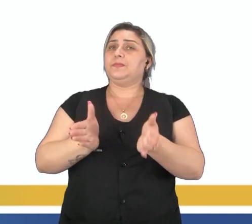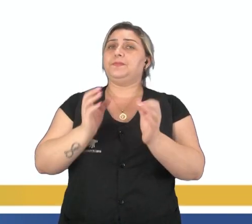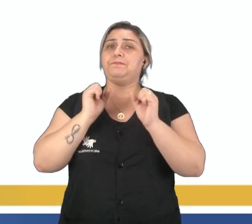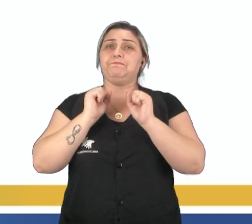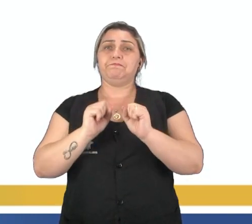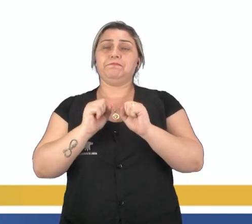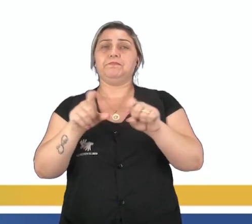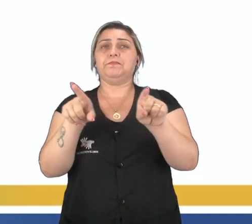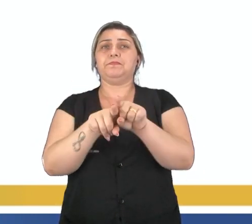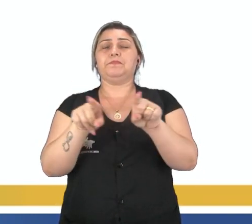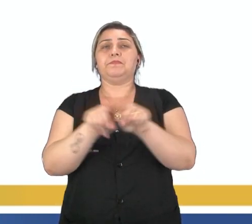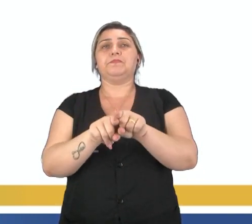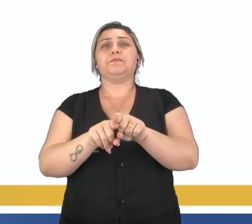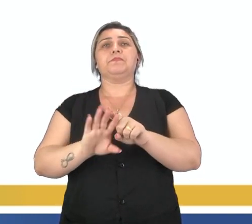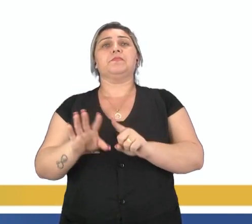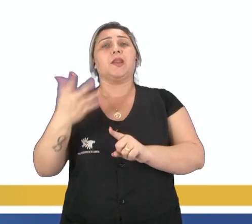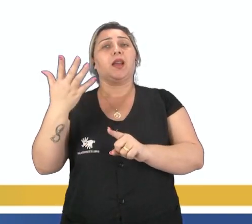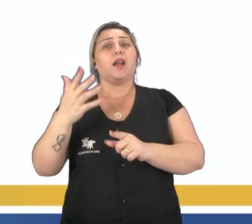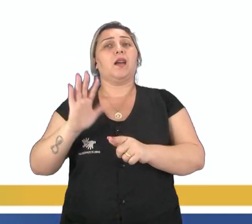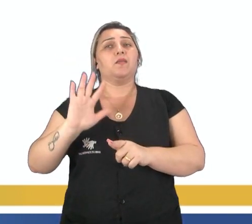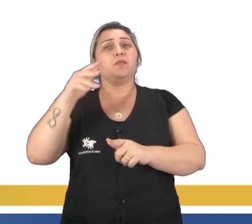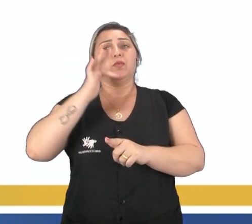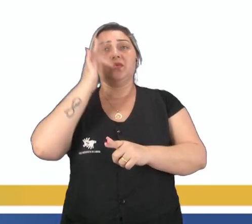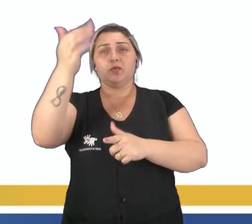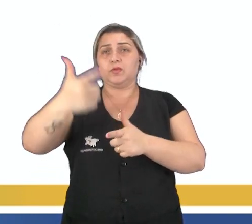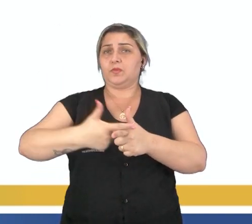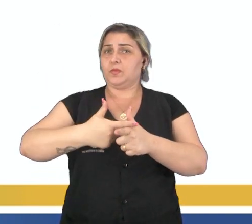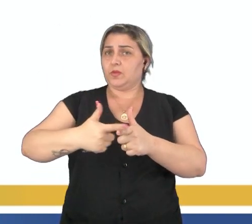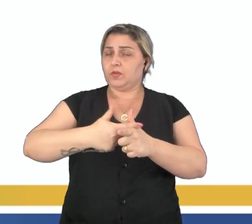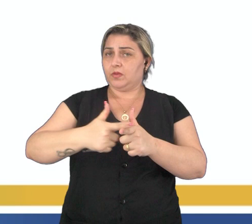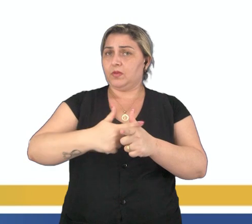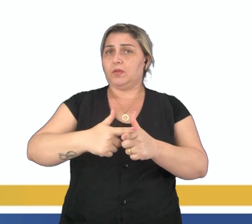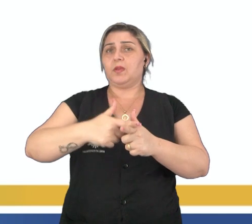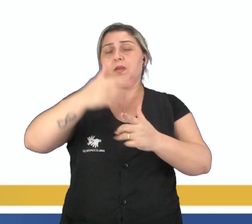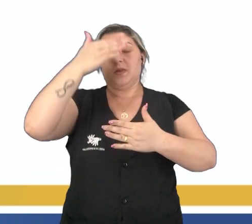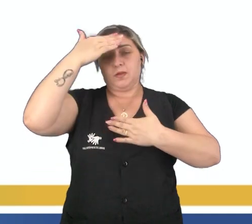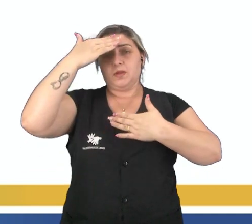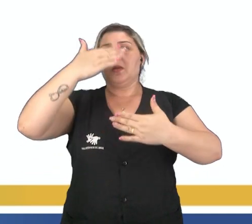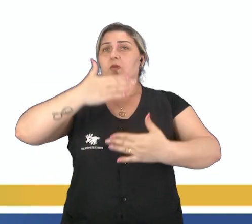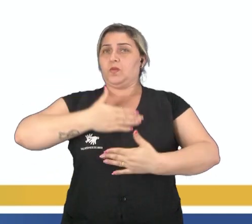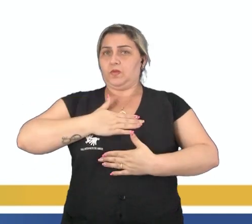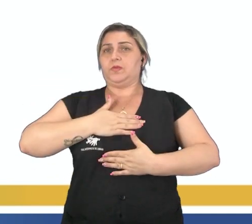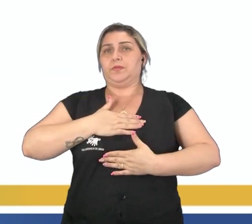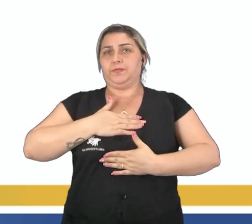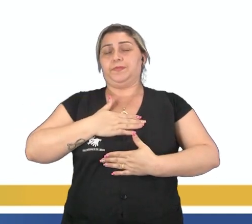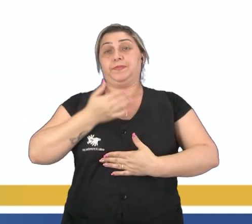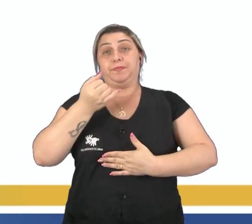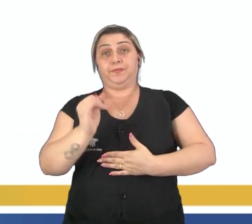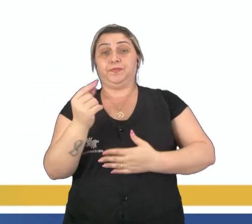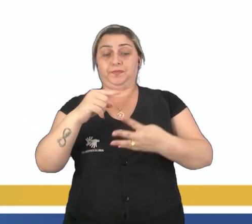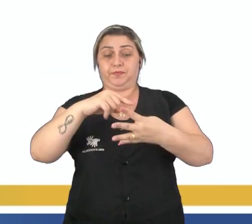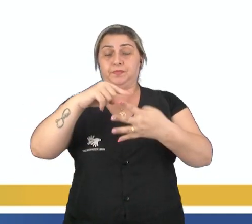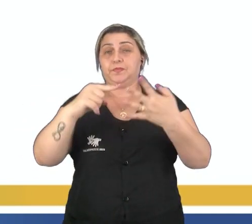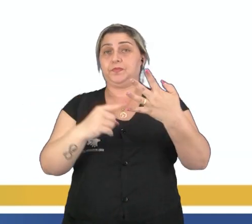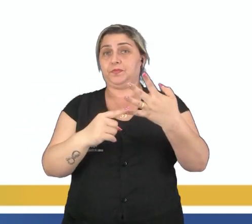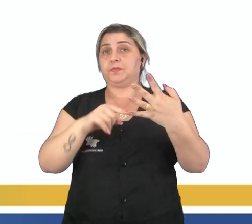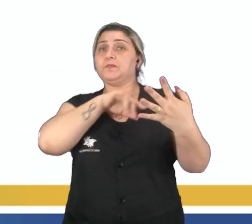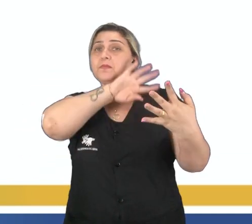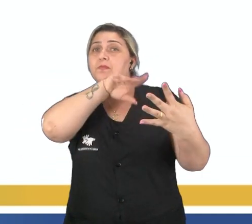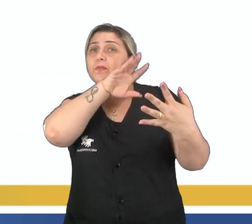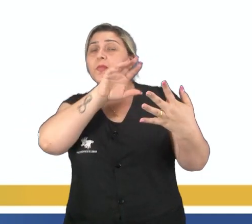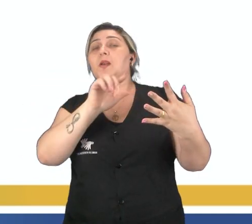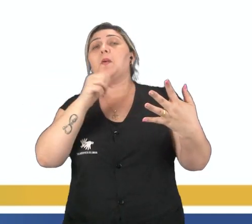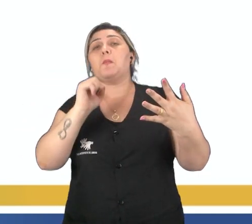pode acabar, né, causando algum malefício para o organismo de uma forma geral, porque se um deles não está